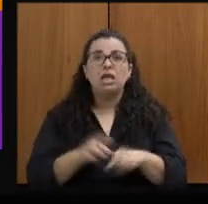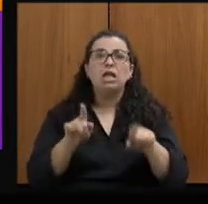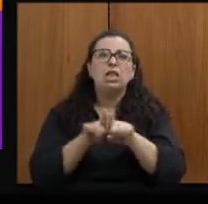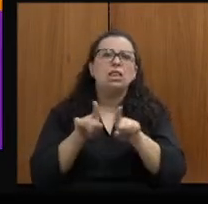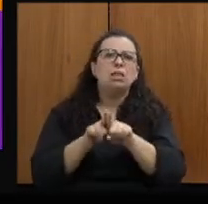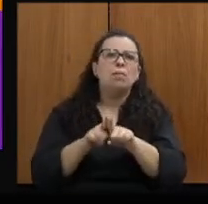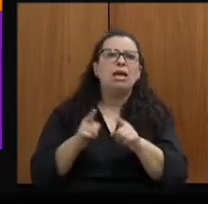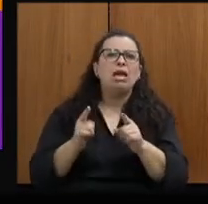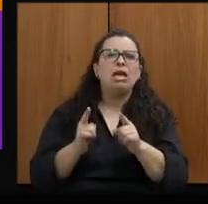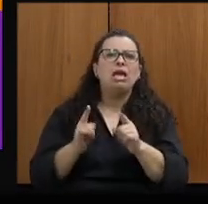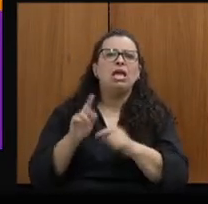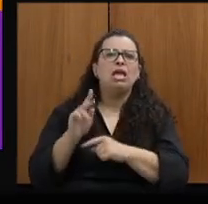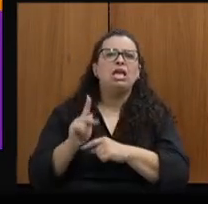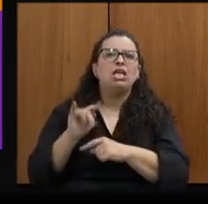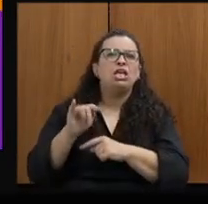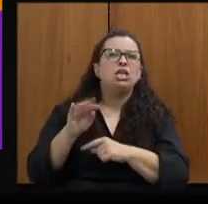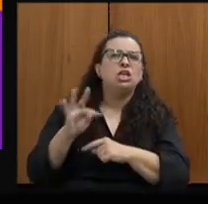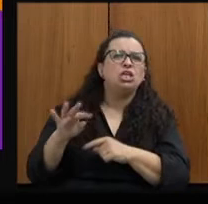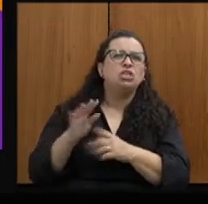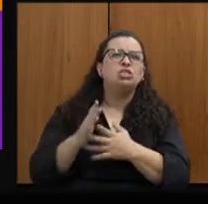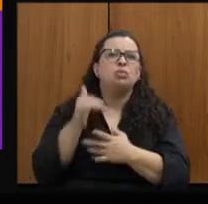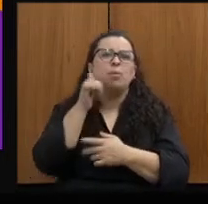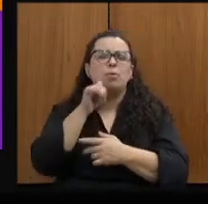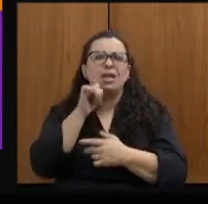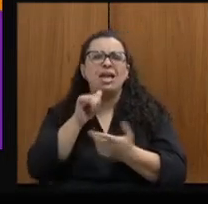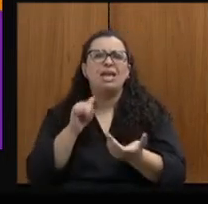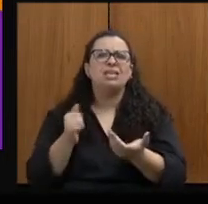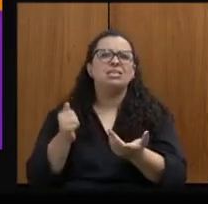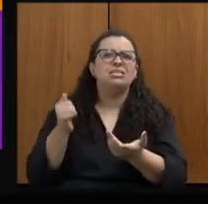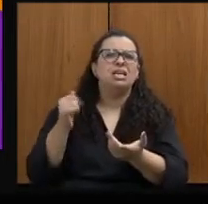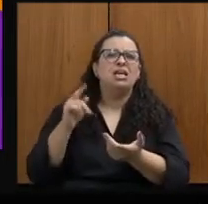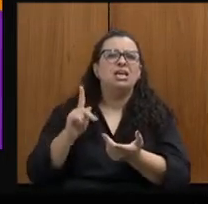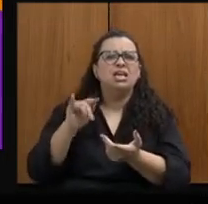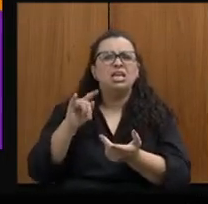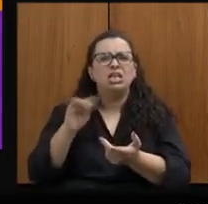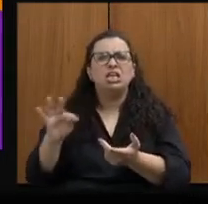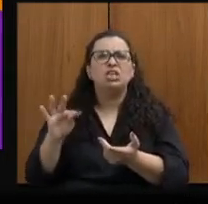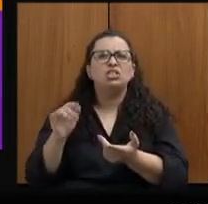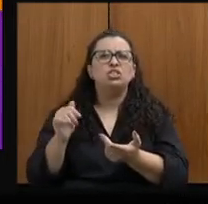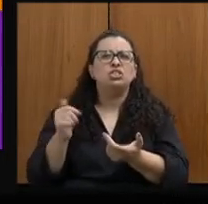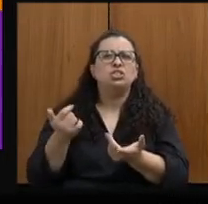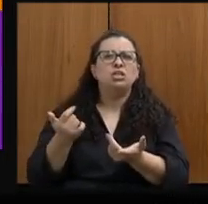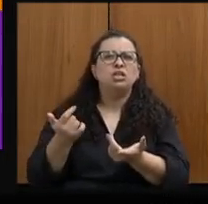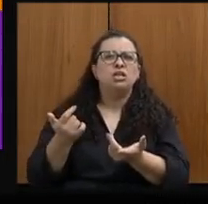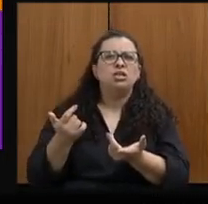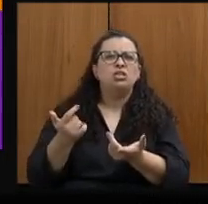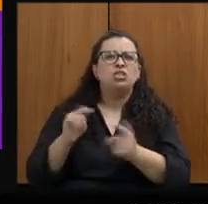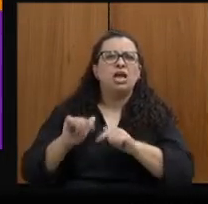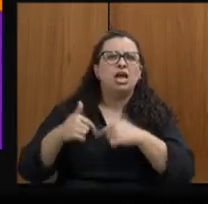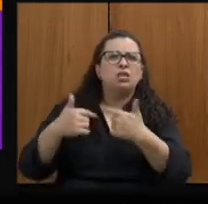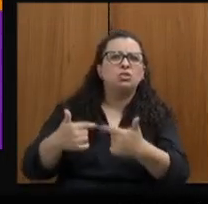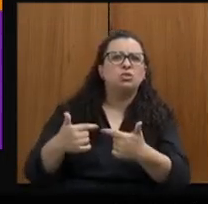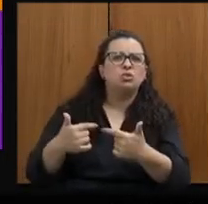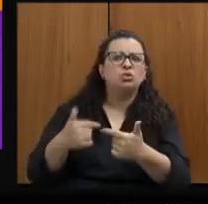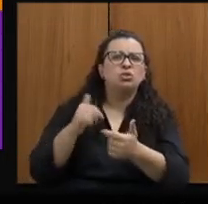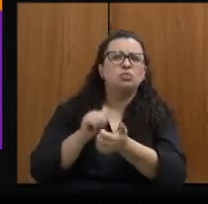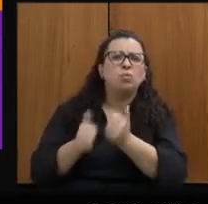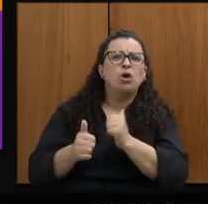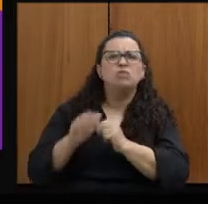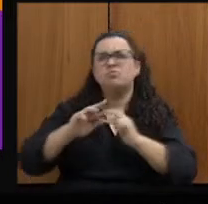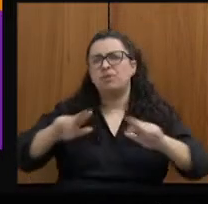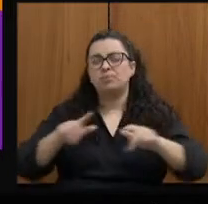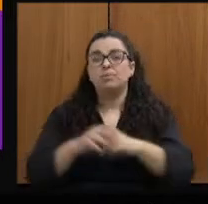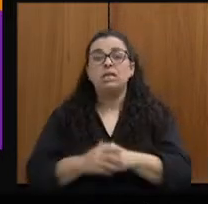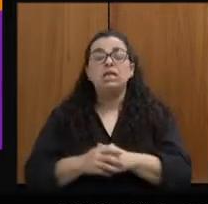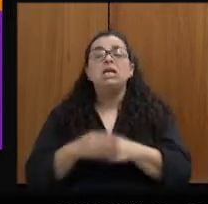para crianças, adolescentes e idosos. O que a gente quer? Família gerando renda. Qual que é o que entra a gestão